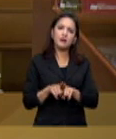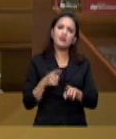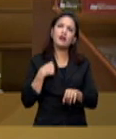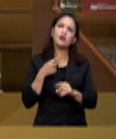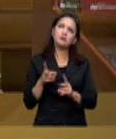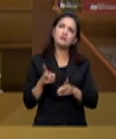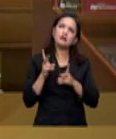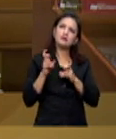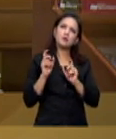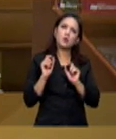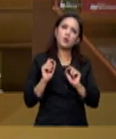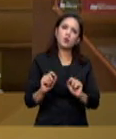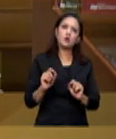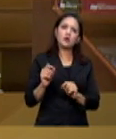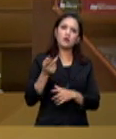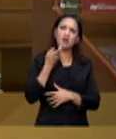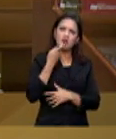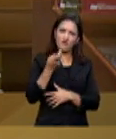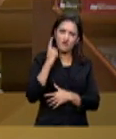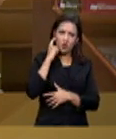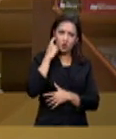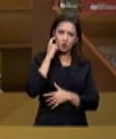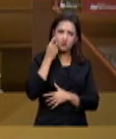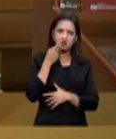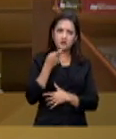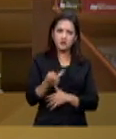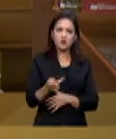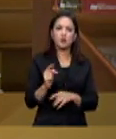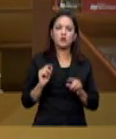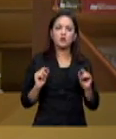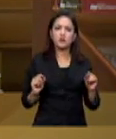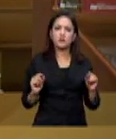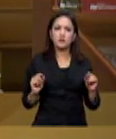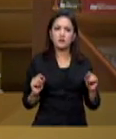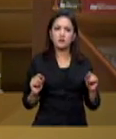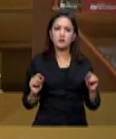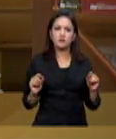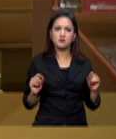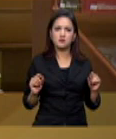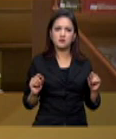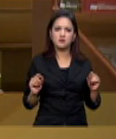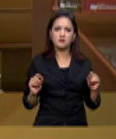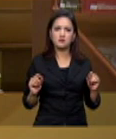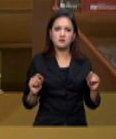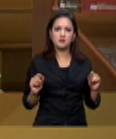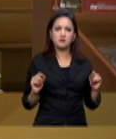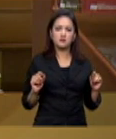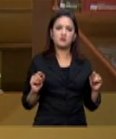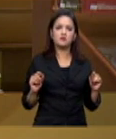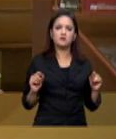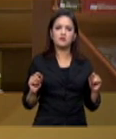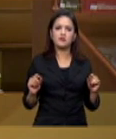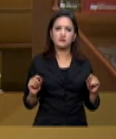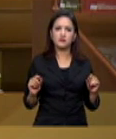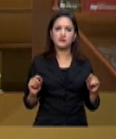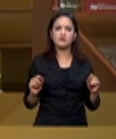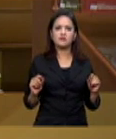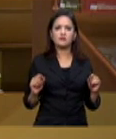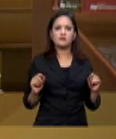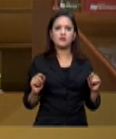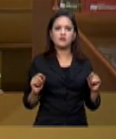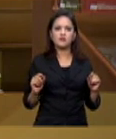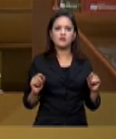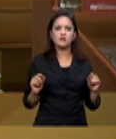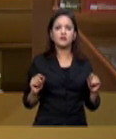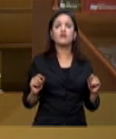Nunes Marques, que diz o seguinte, disse ele o seguinte na sua intervenção, que há